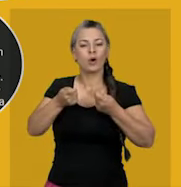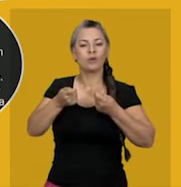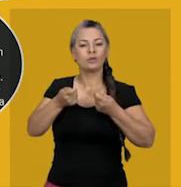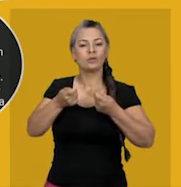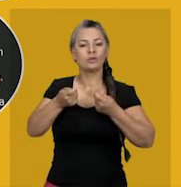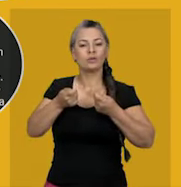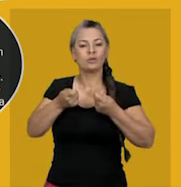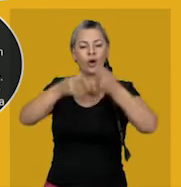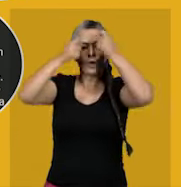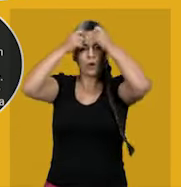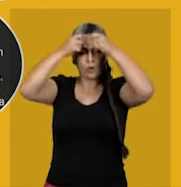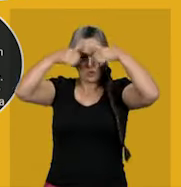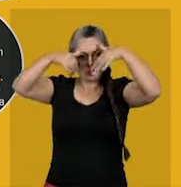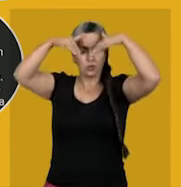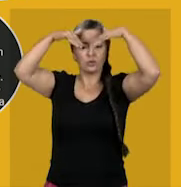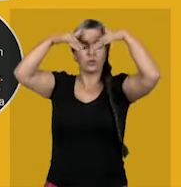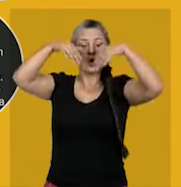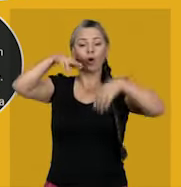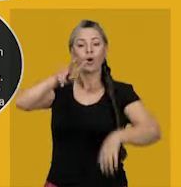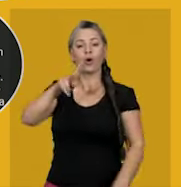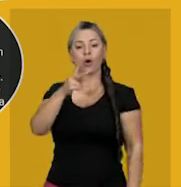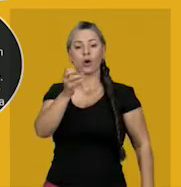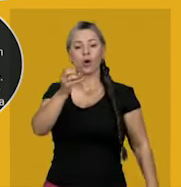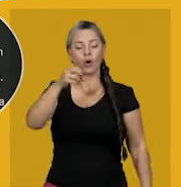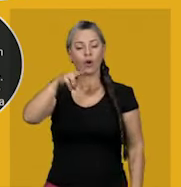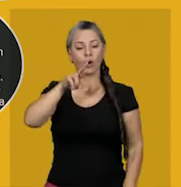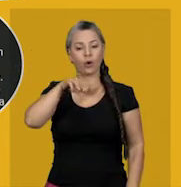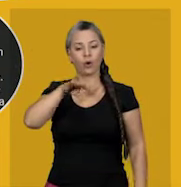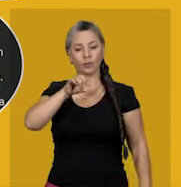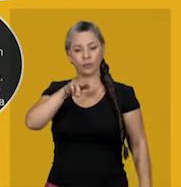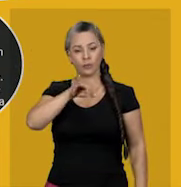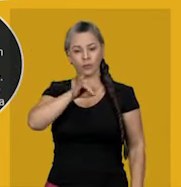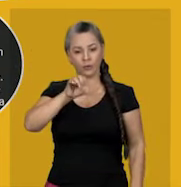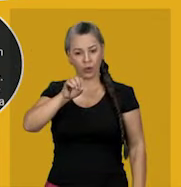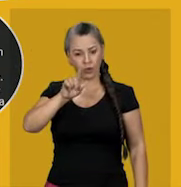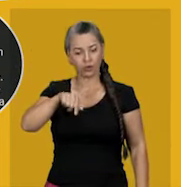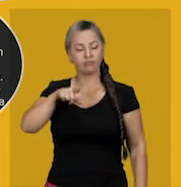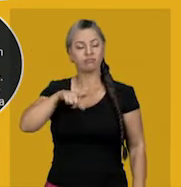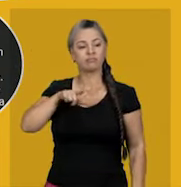endócrina. Então, aqui a gente tem a hipófise.